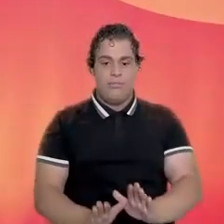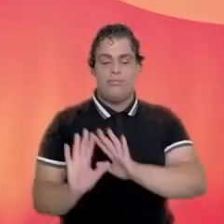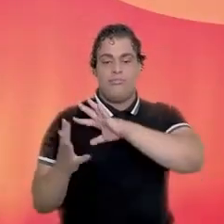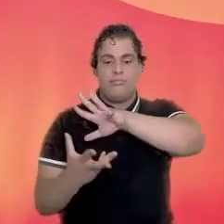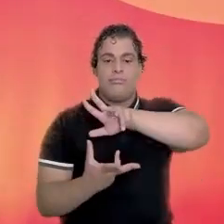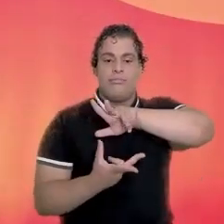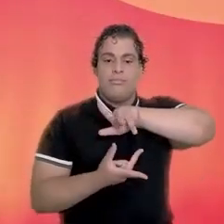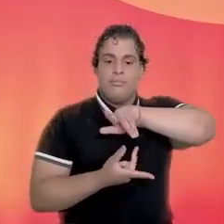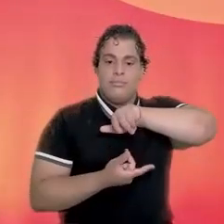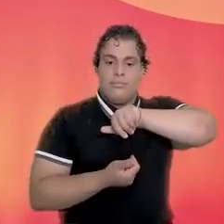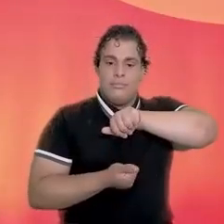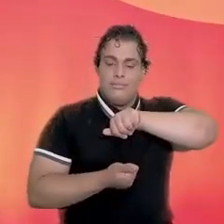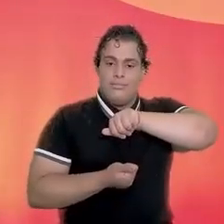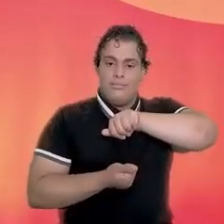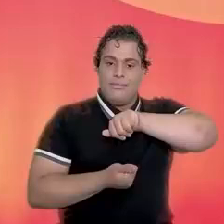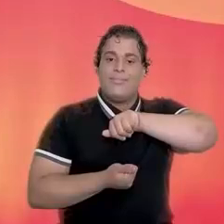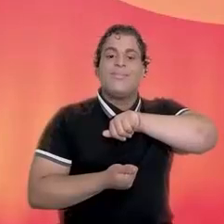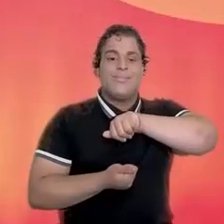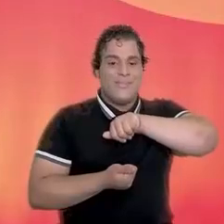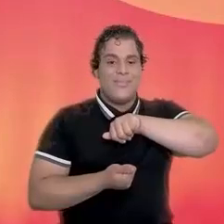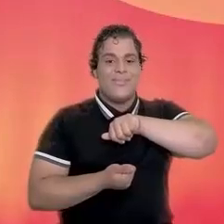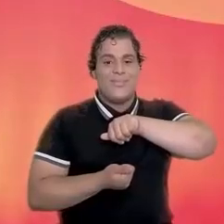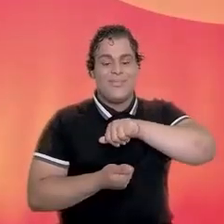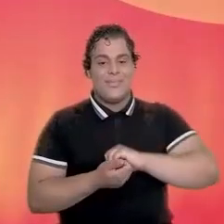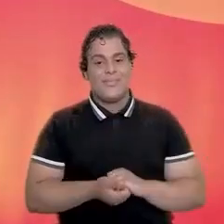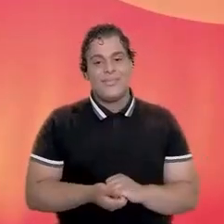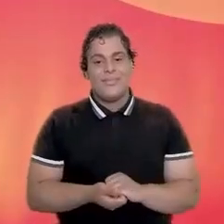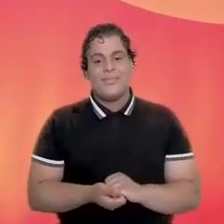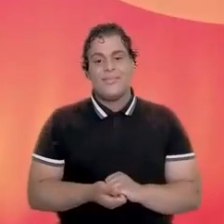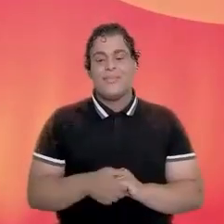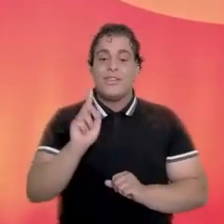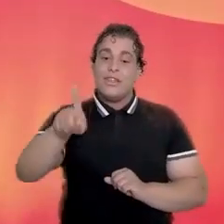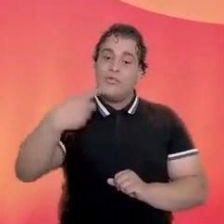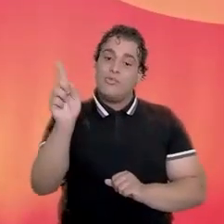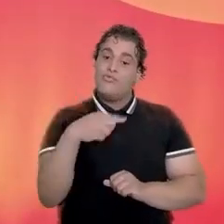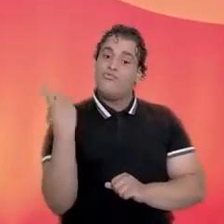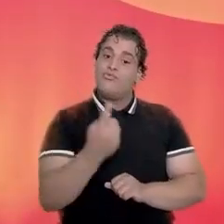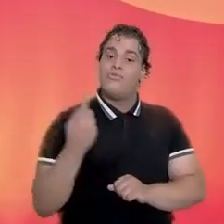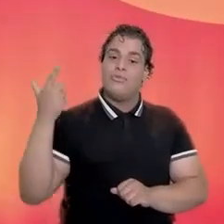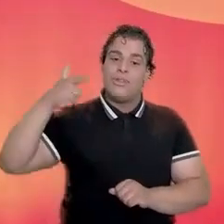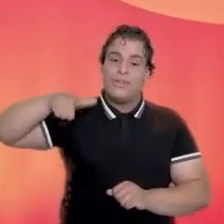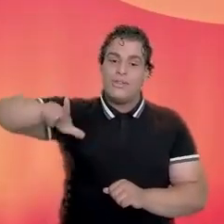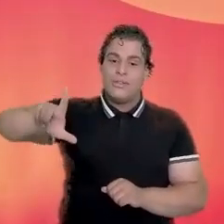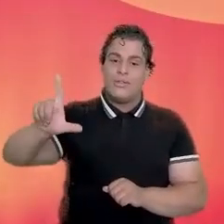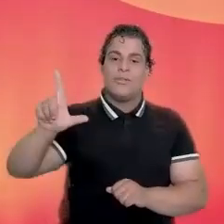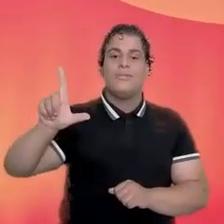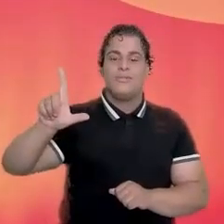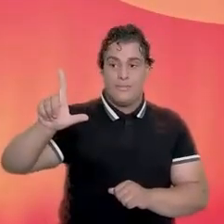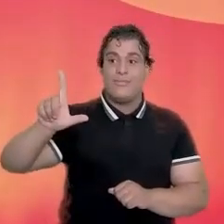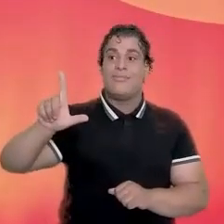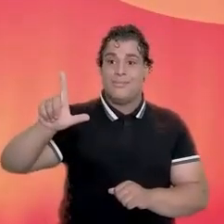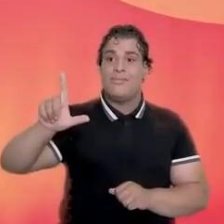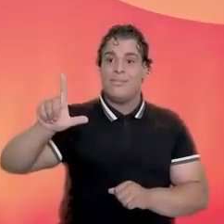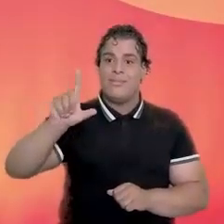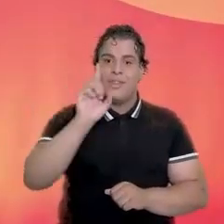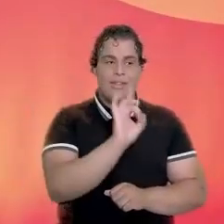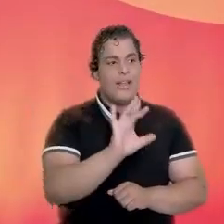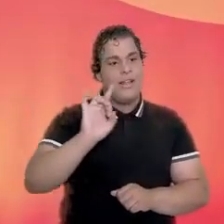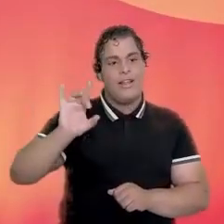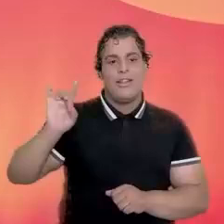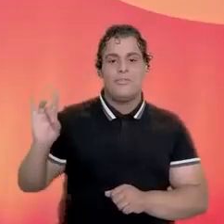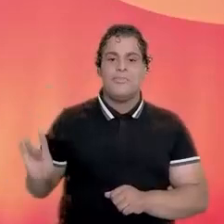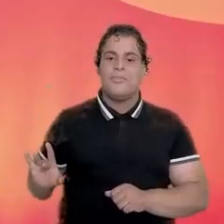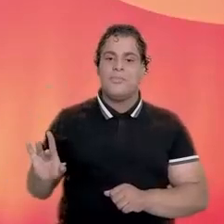mundo despidos. E é depois que a gente vai conquistando, aos poucos, cada